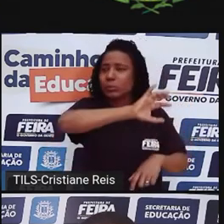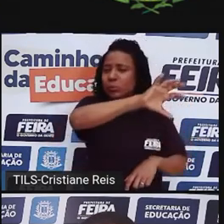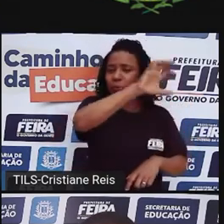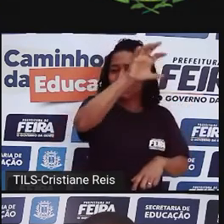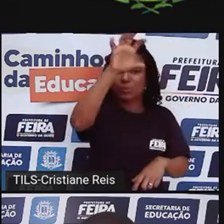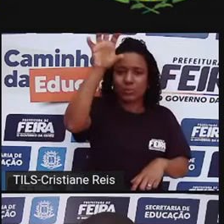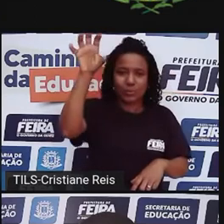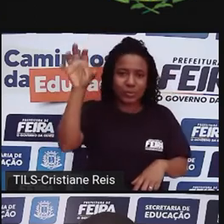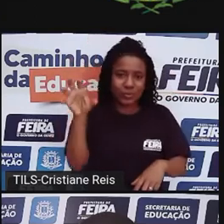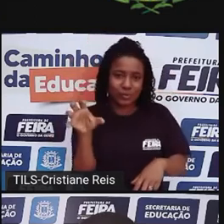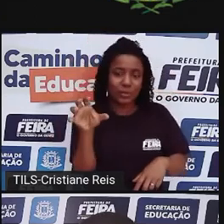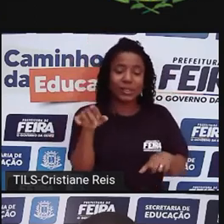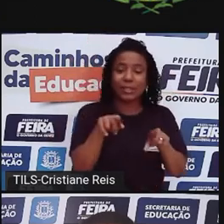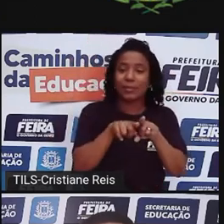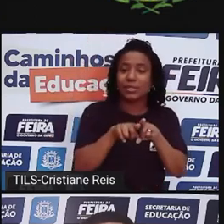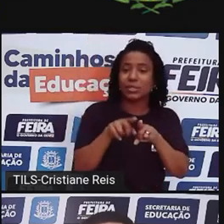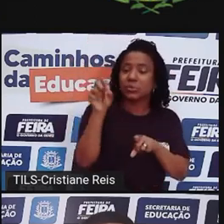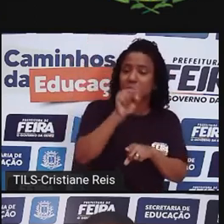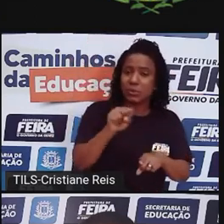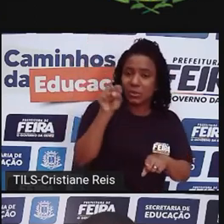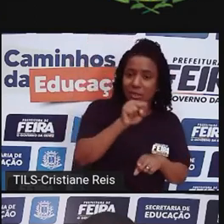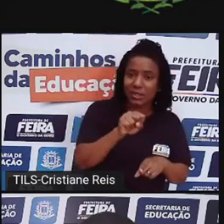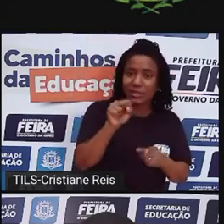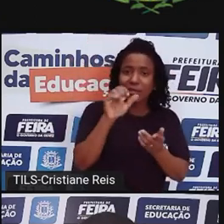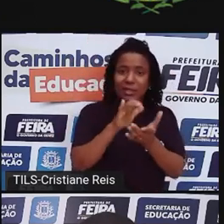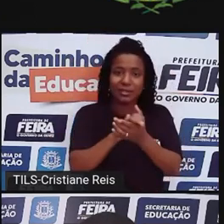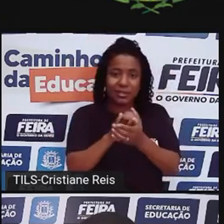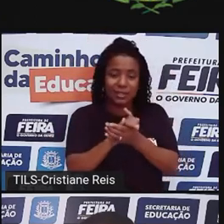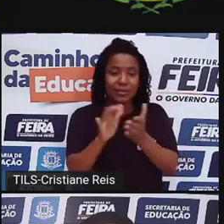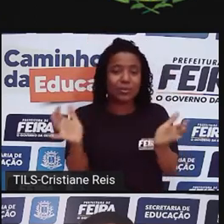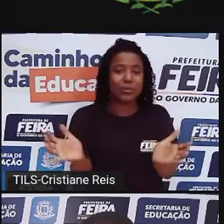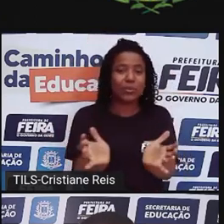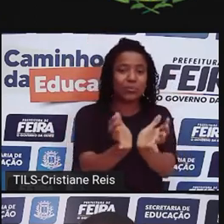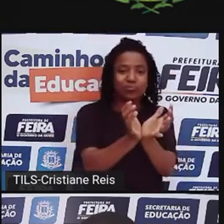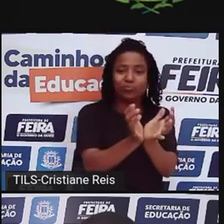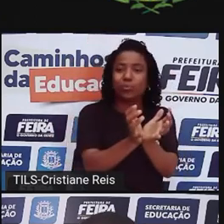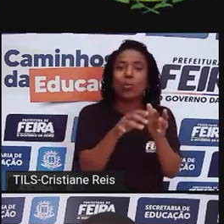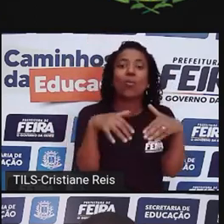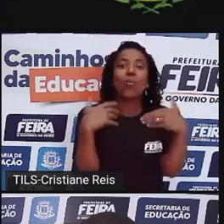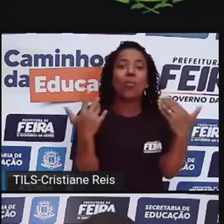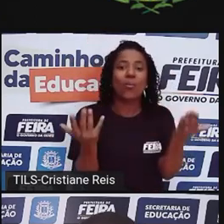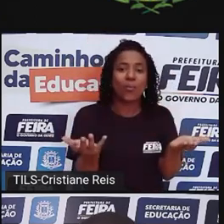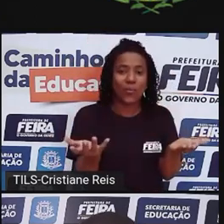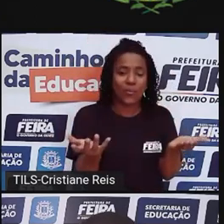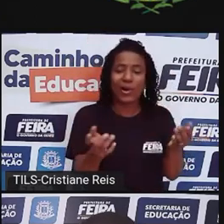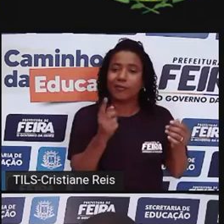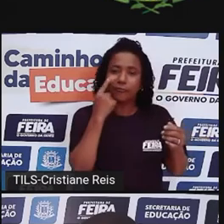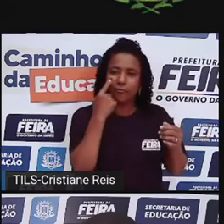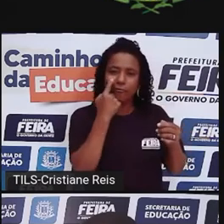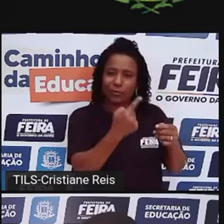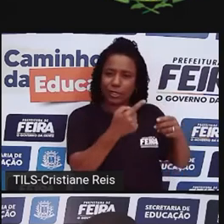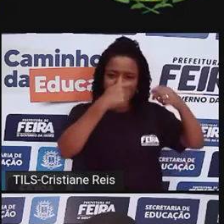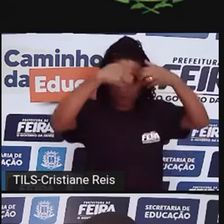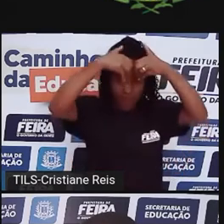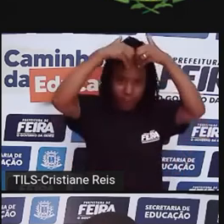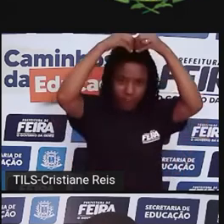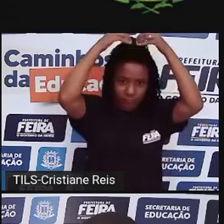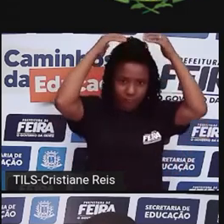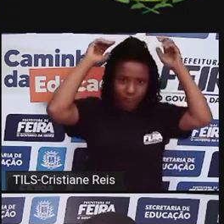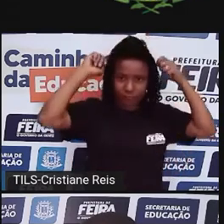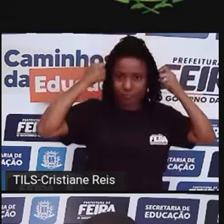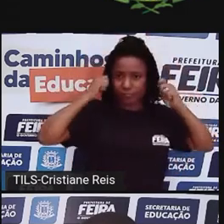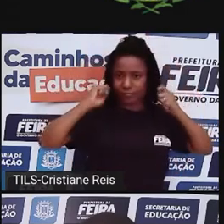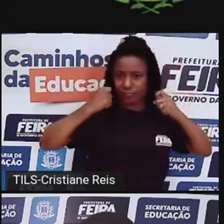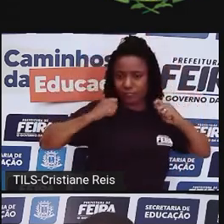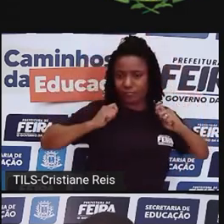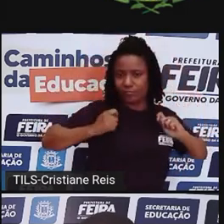o status civil, representava de qual tribo aquela pessoa é, representava tantas